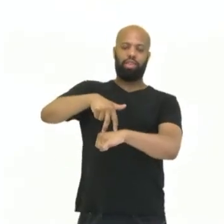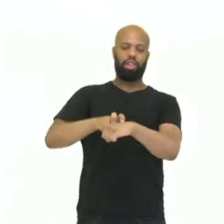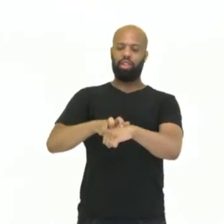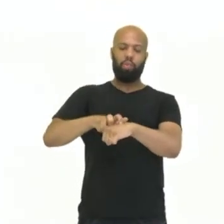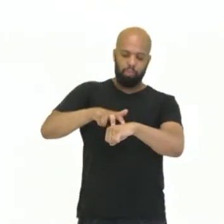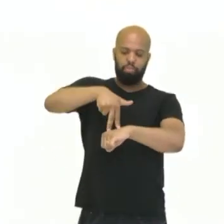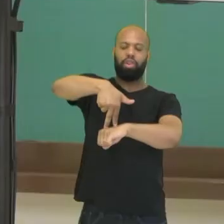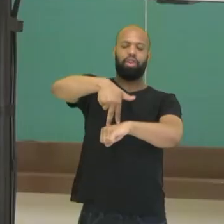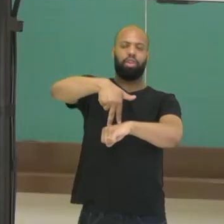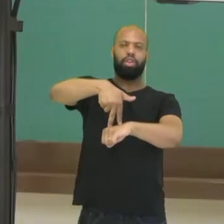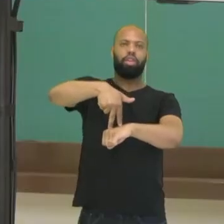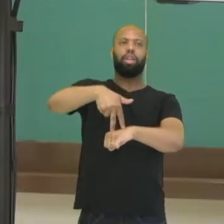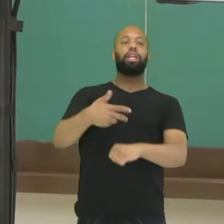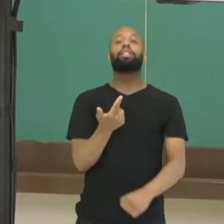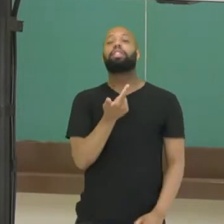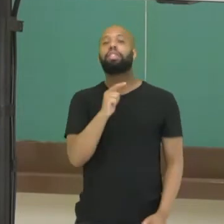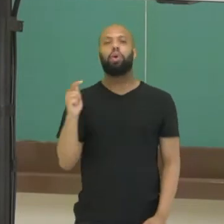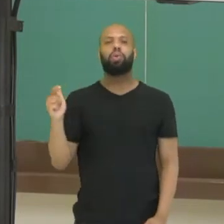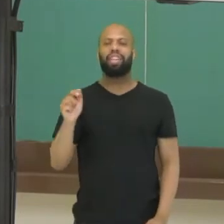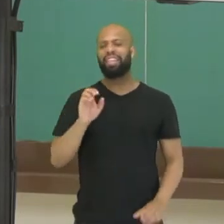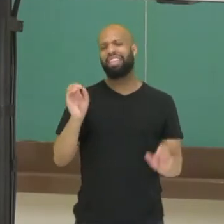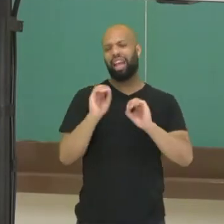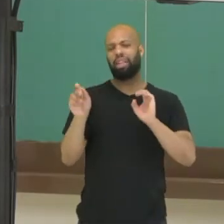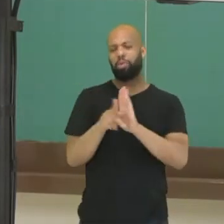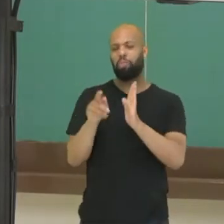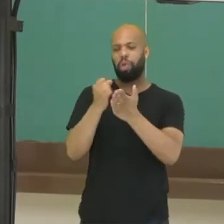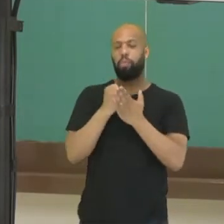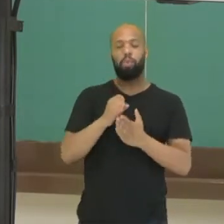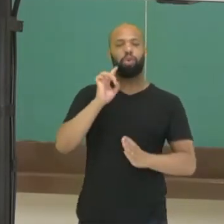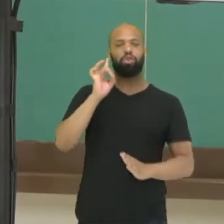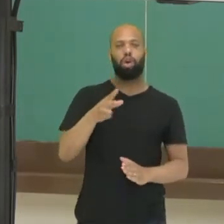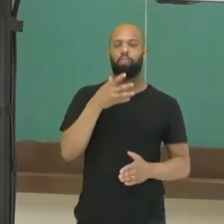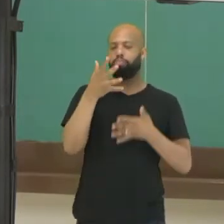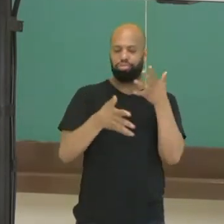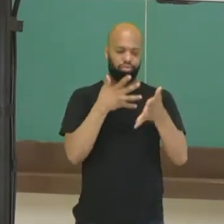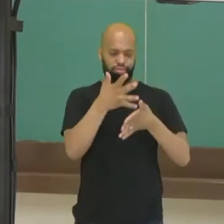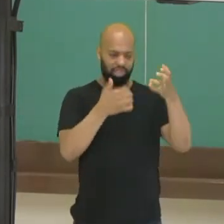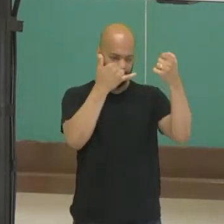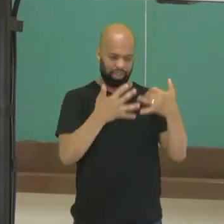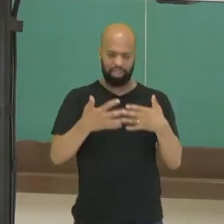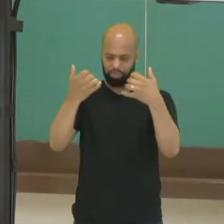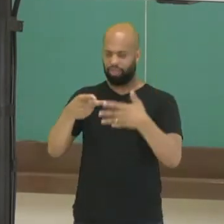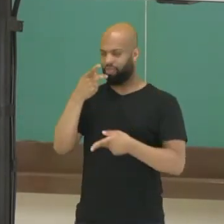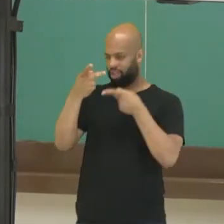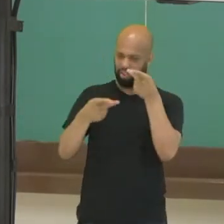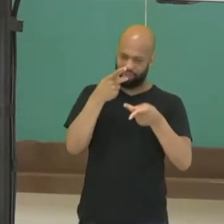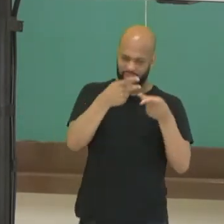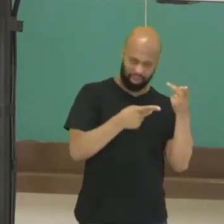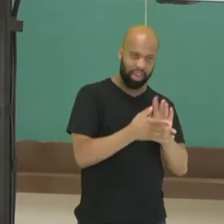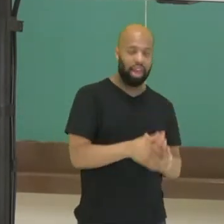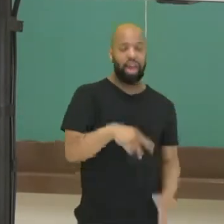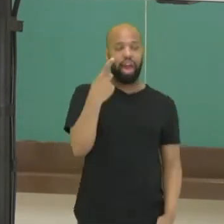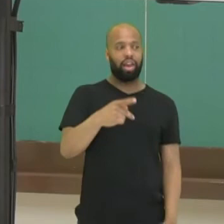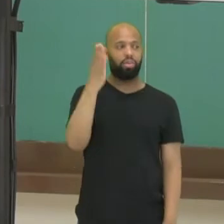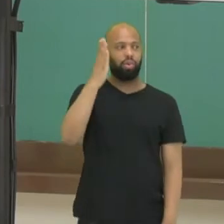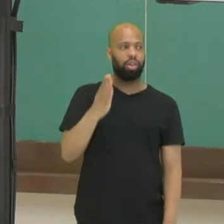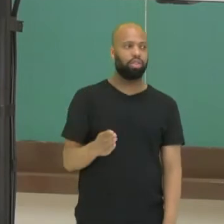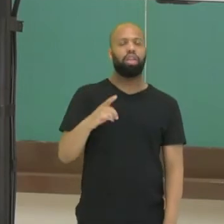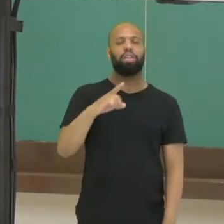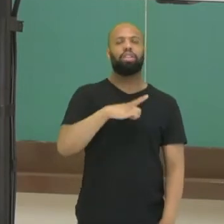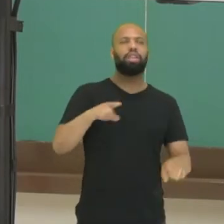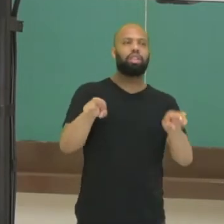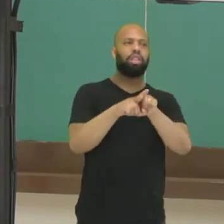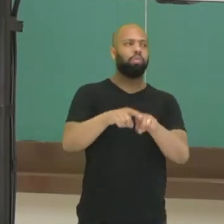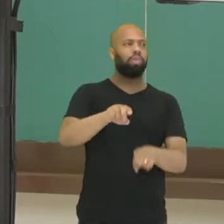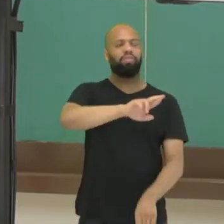ou caracterizações, né? Existem vários artistas pelo mundo e no nosso país também existem artistas que desenvolvem o